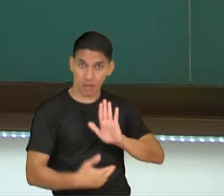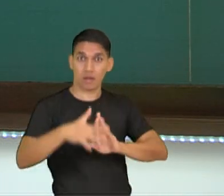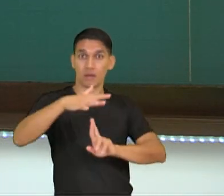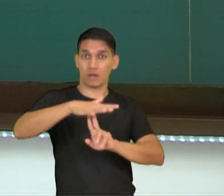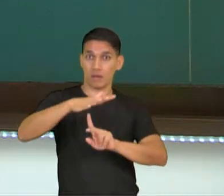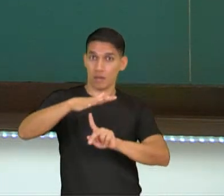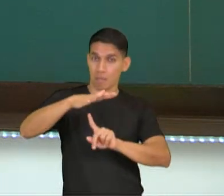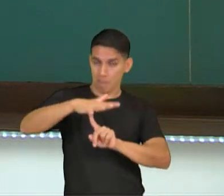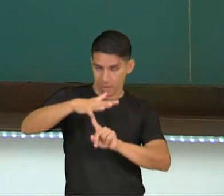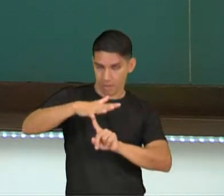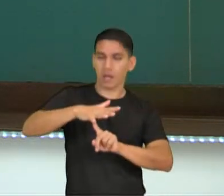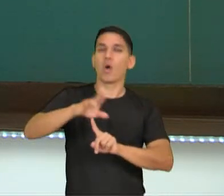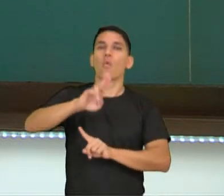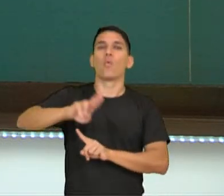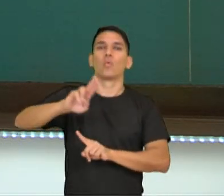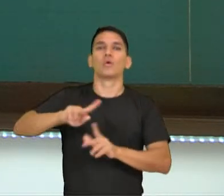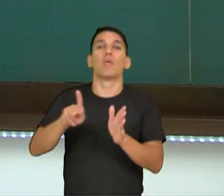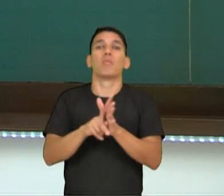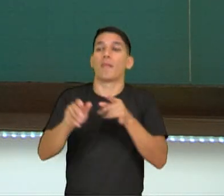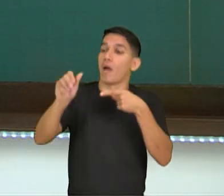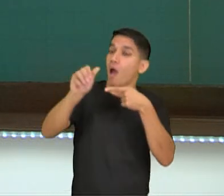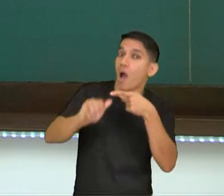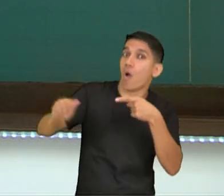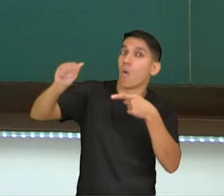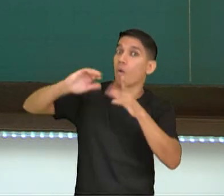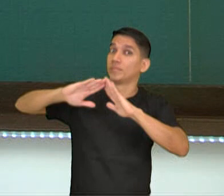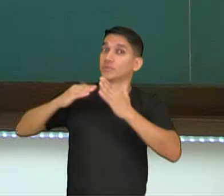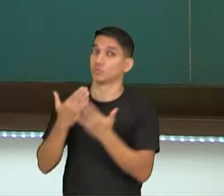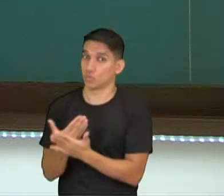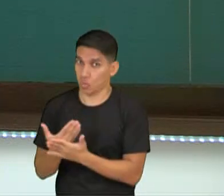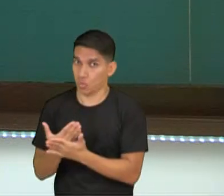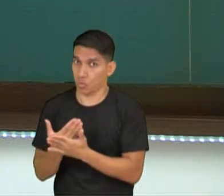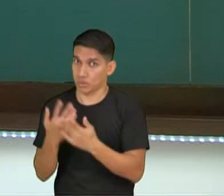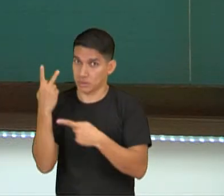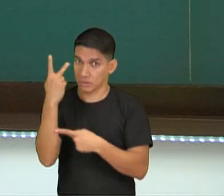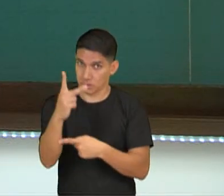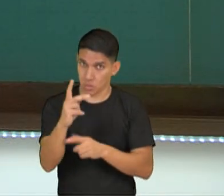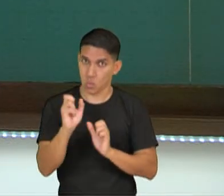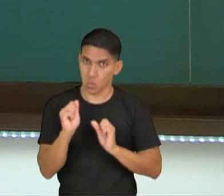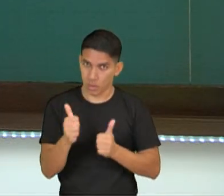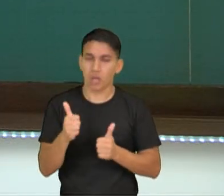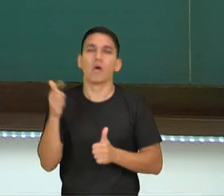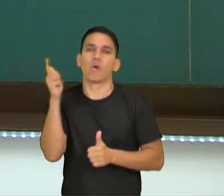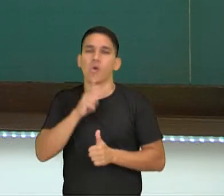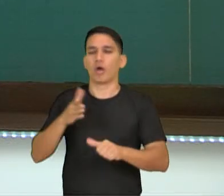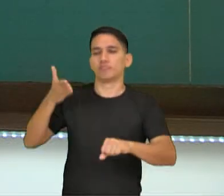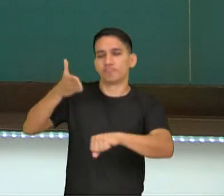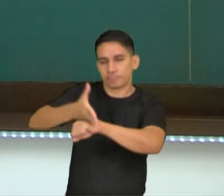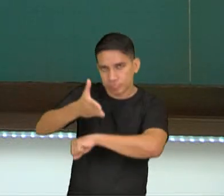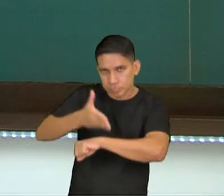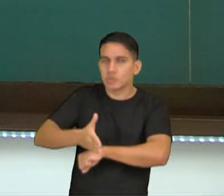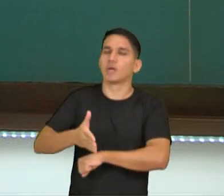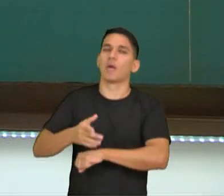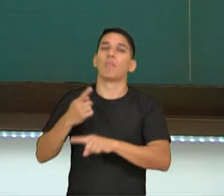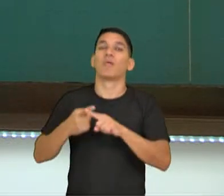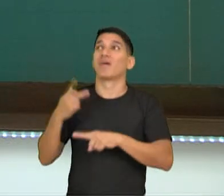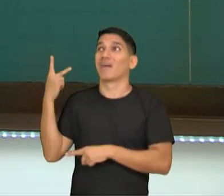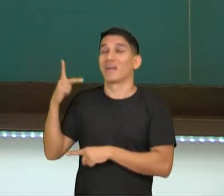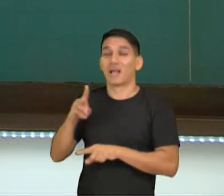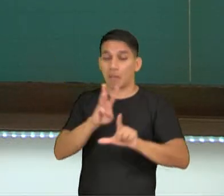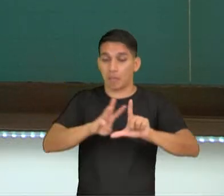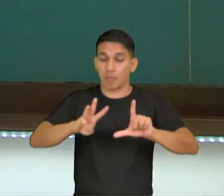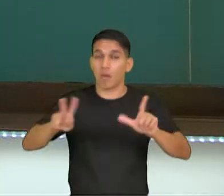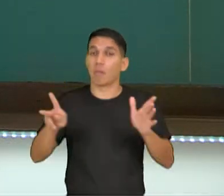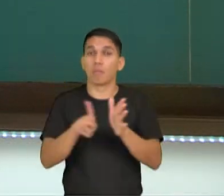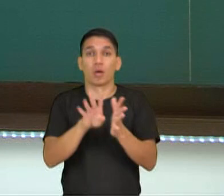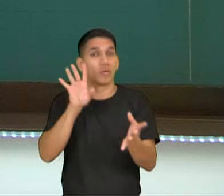com o e-mail do domínio do @escola de vocês, que aí sim vocês terão acesso, porque esse site, essa plataforma foi construída